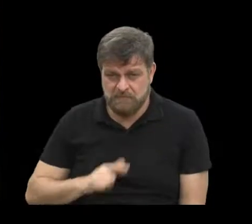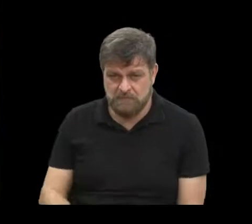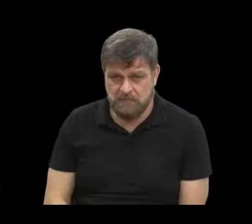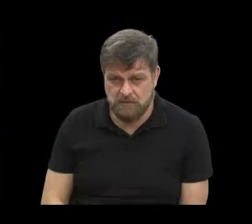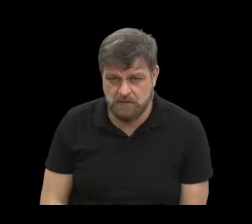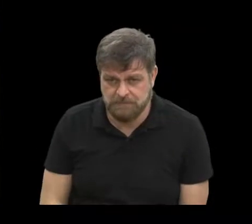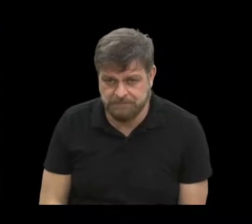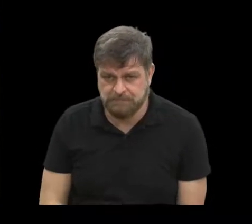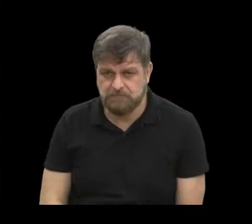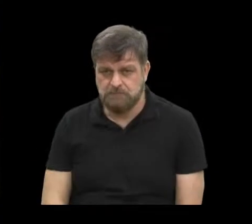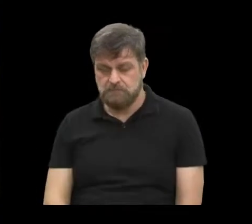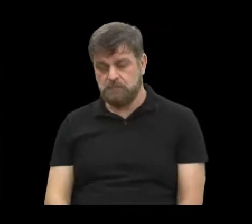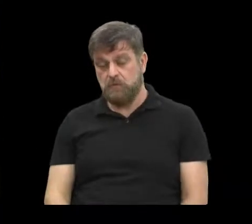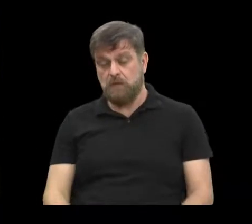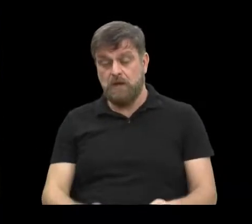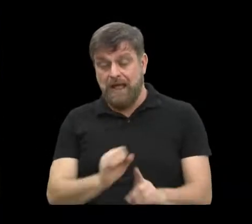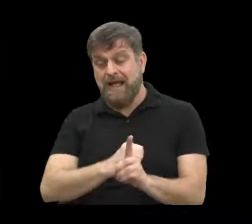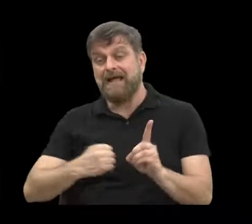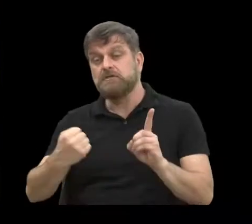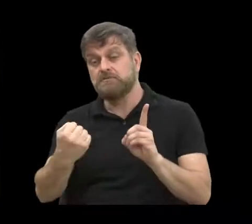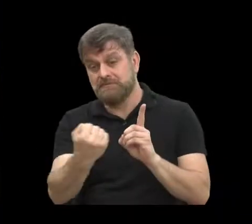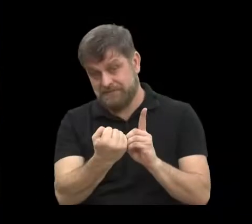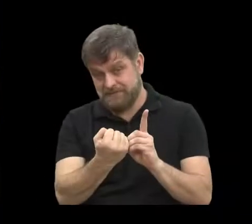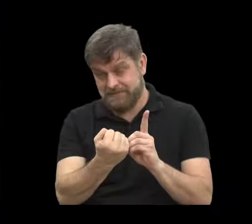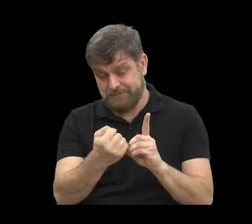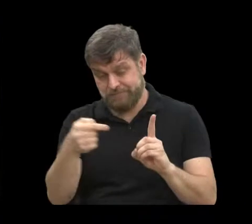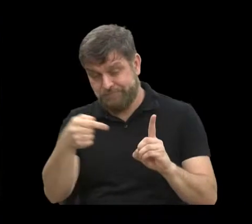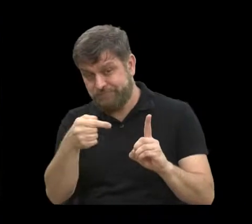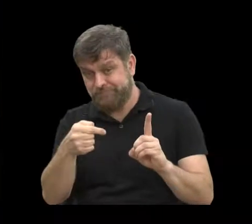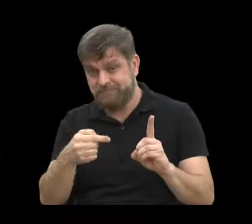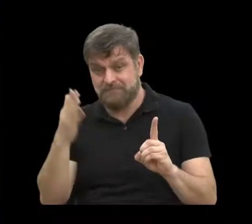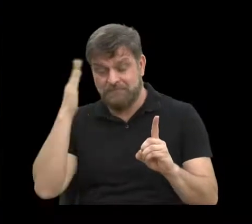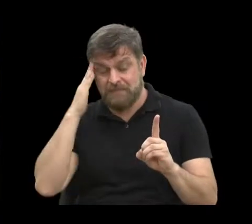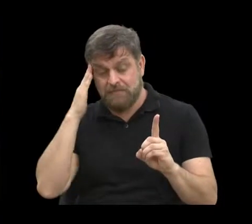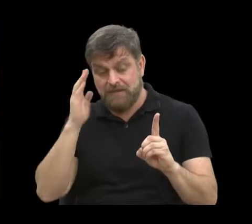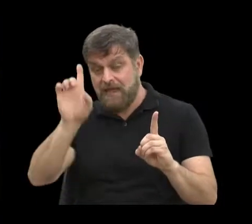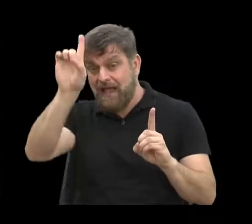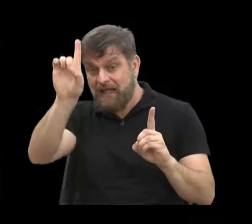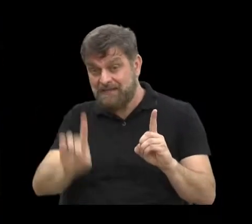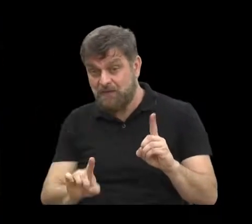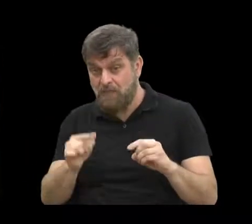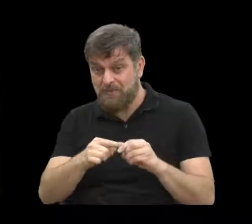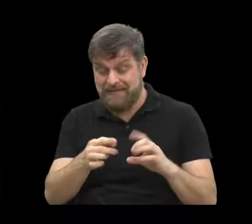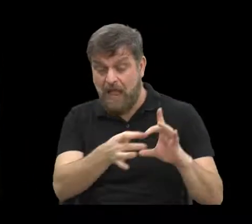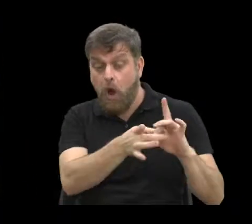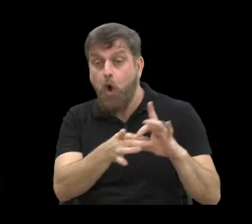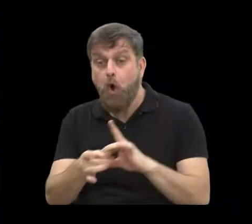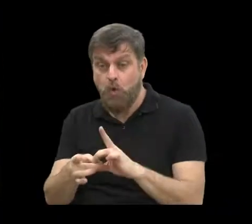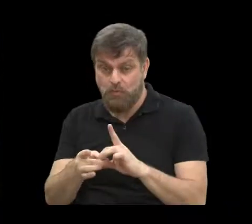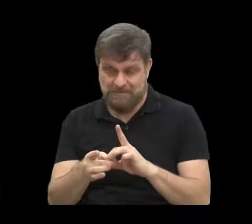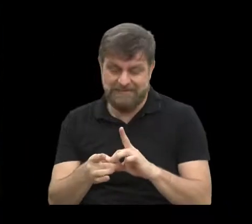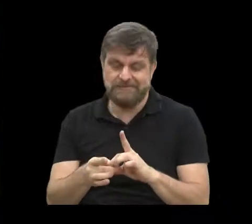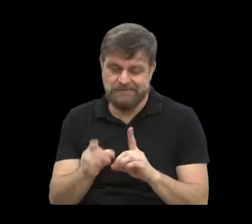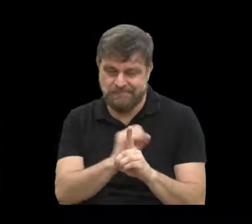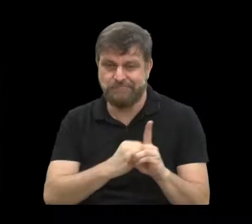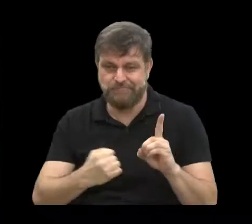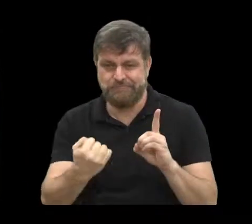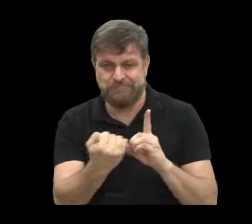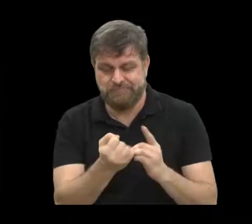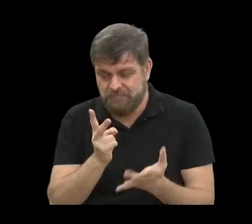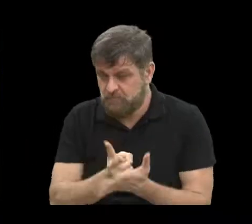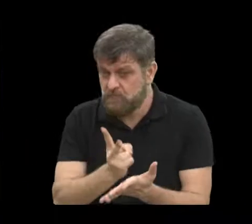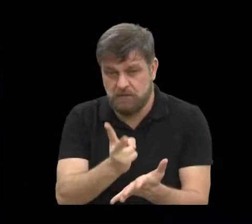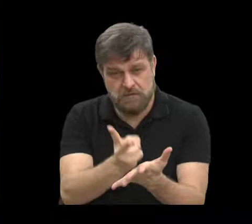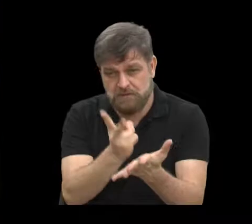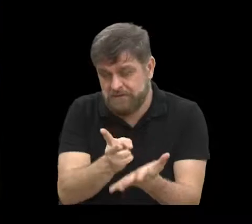é criado pelo contexto social. Então, a deficiência, ela se forma muitas vezes do contexto social, da forma, sempre, né?